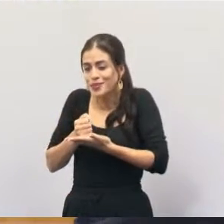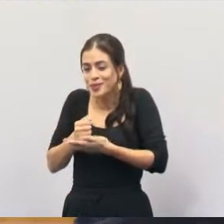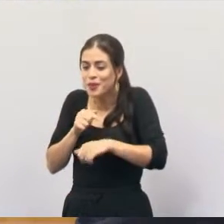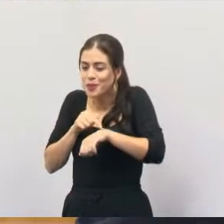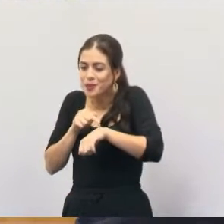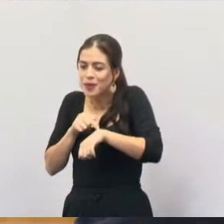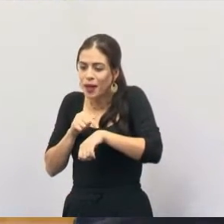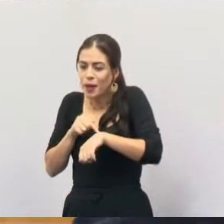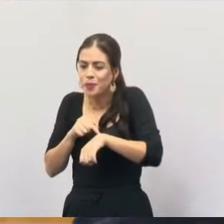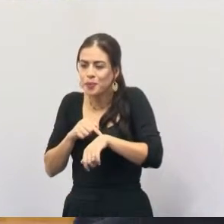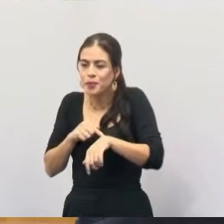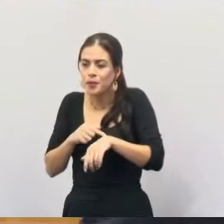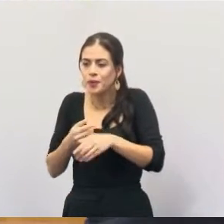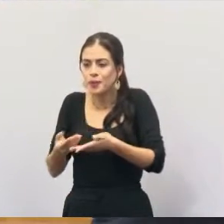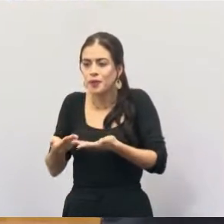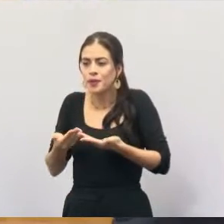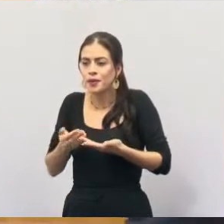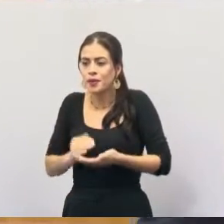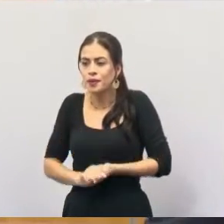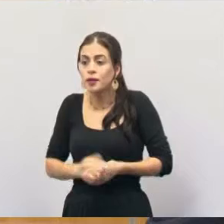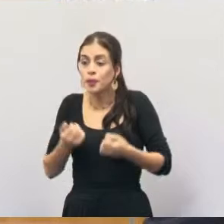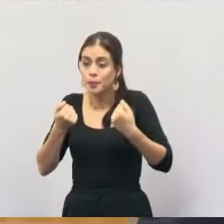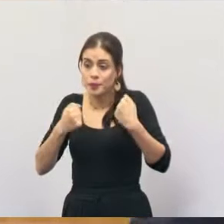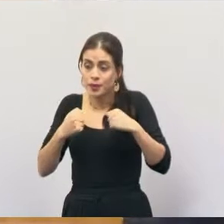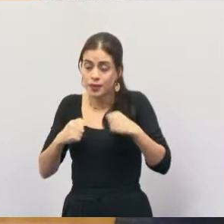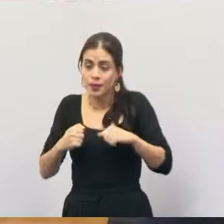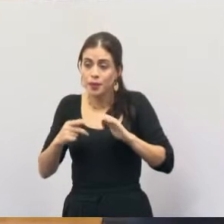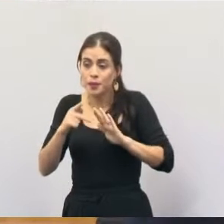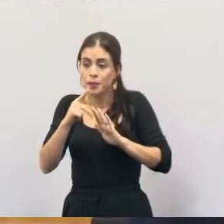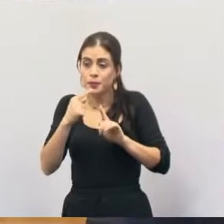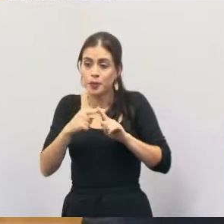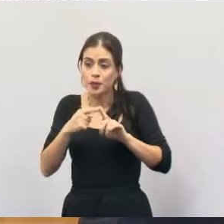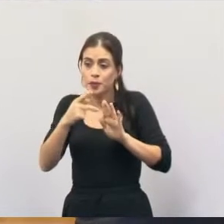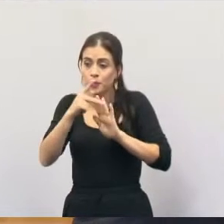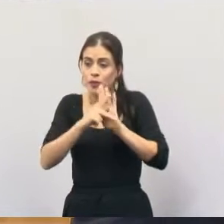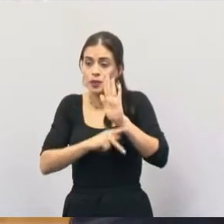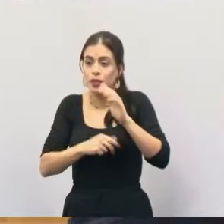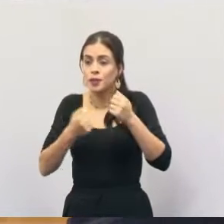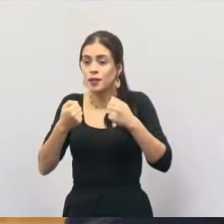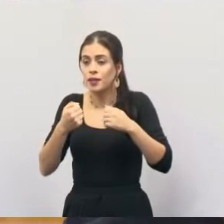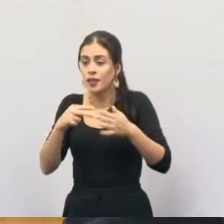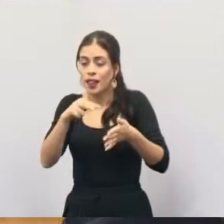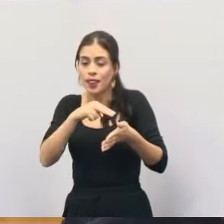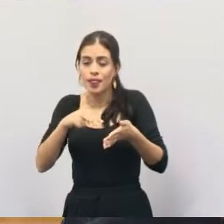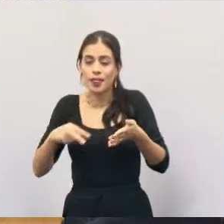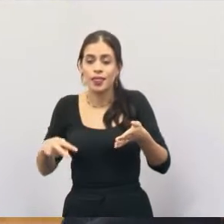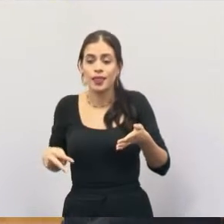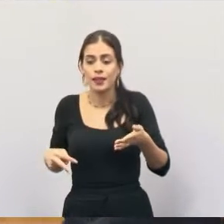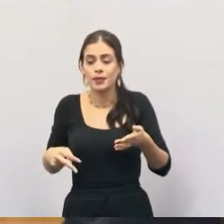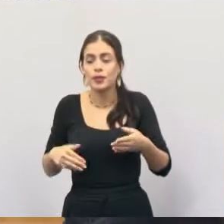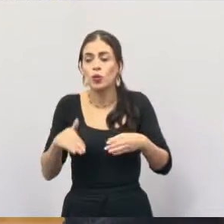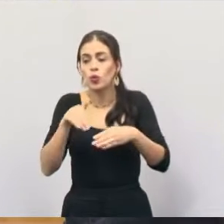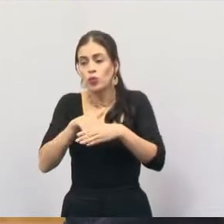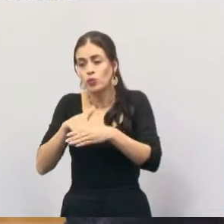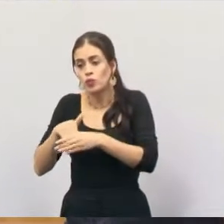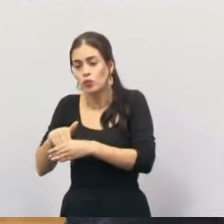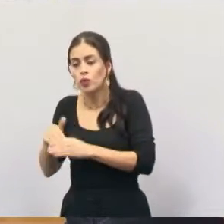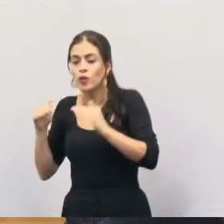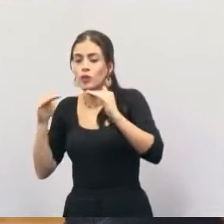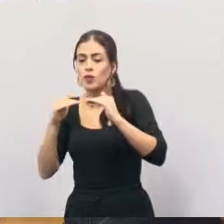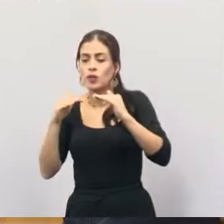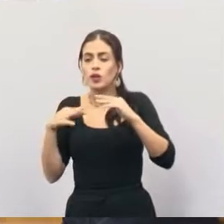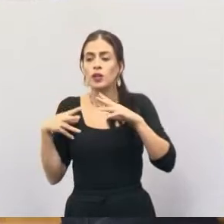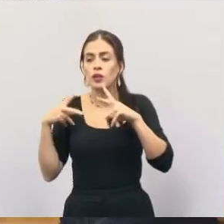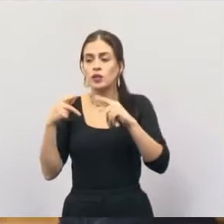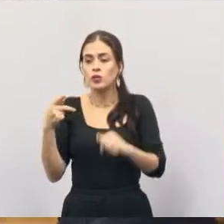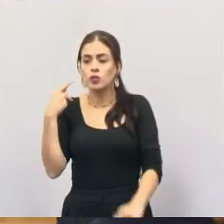excedido um pouco o tempo, mas é necessário porque o projeto precisava ser lido na íntegra. Então, conto com votos favoráveis de todos os